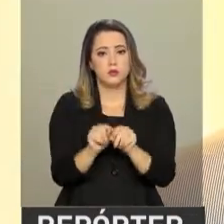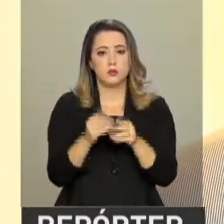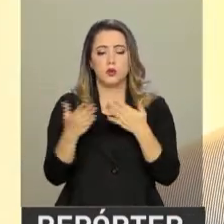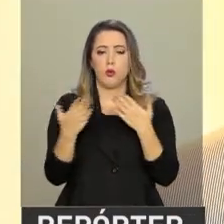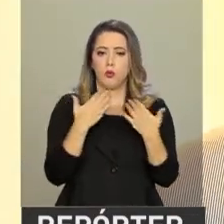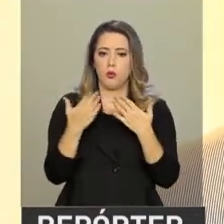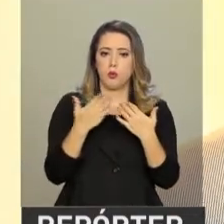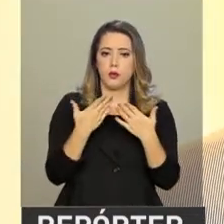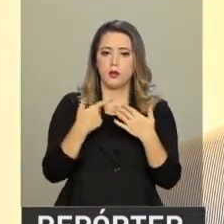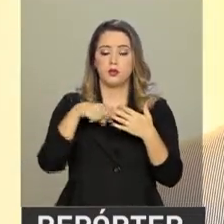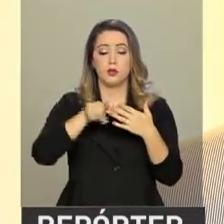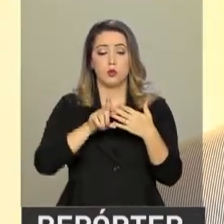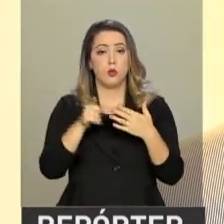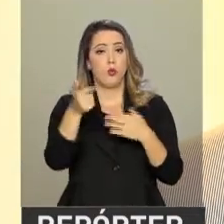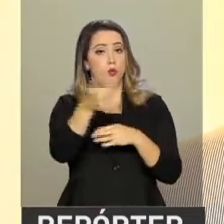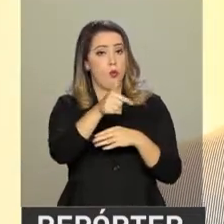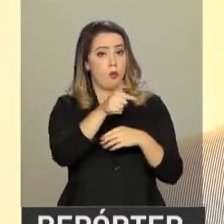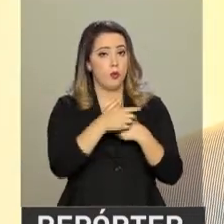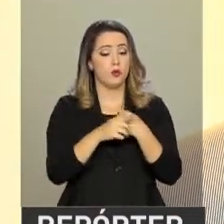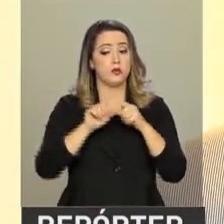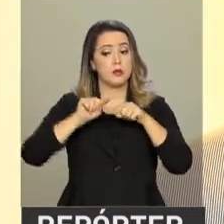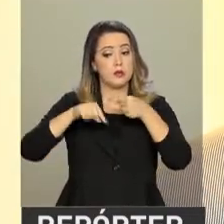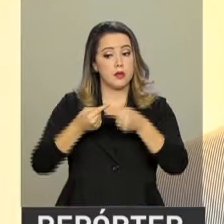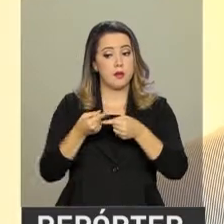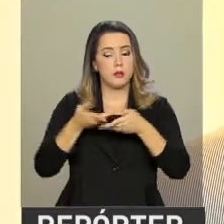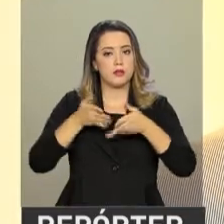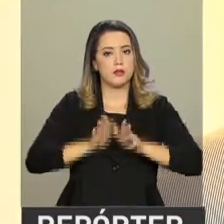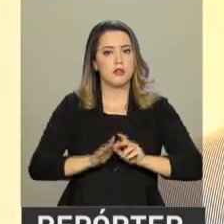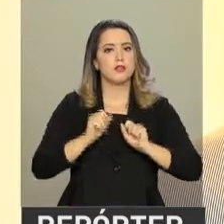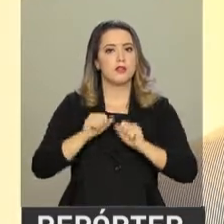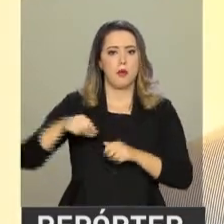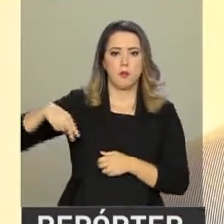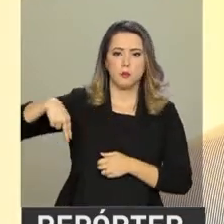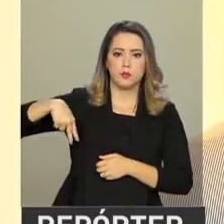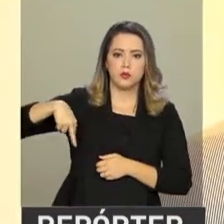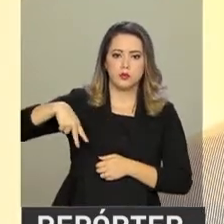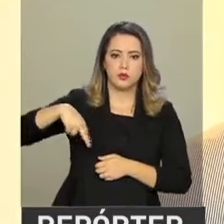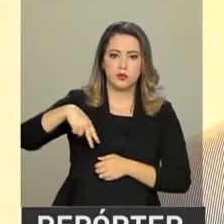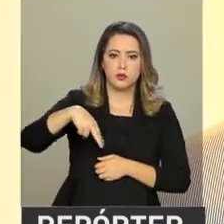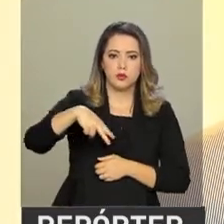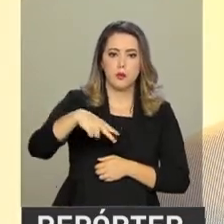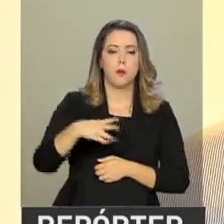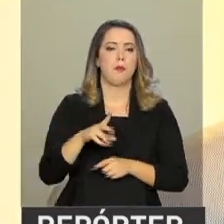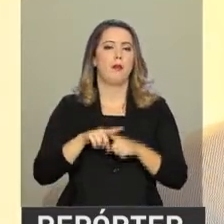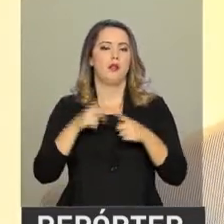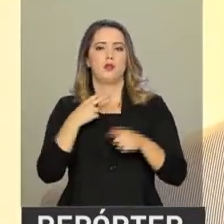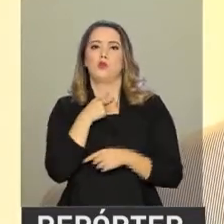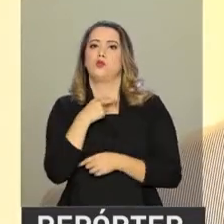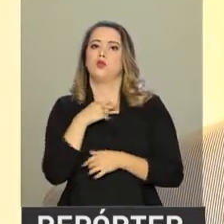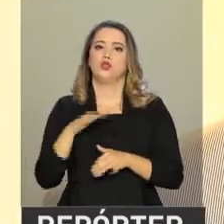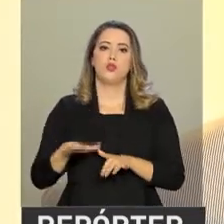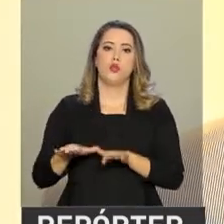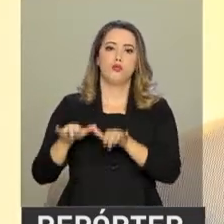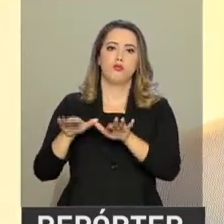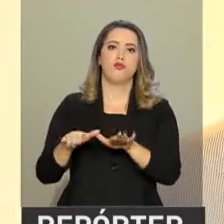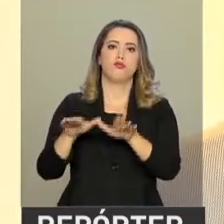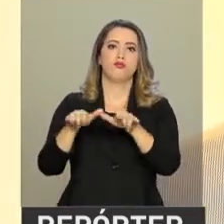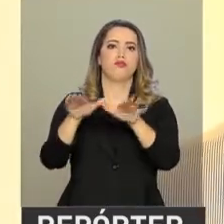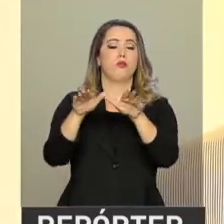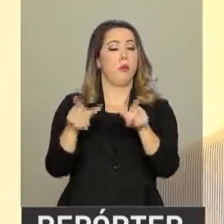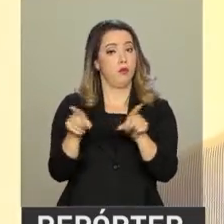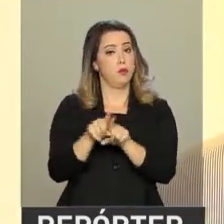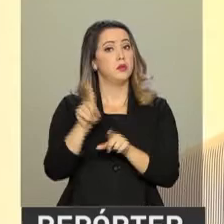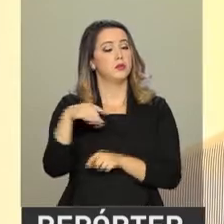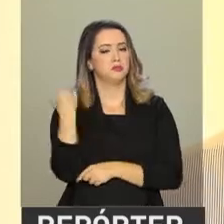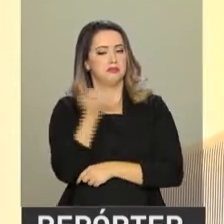significa dizer que esse animal depois que nascia possivelmente podia caminhar mas não podia voar e esse é um dos principais aspectos dessa